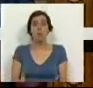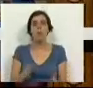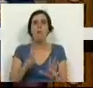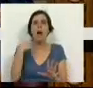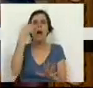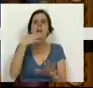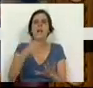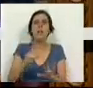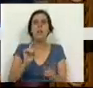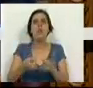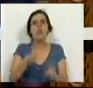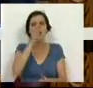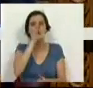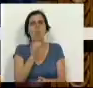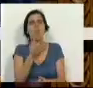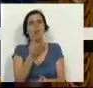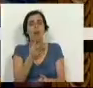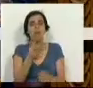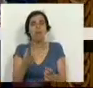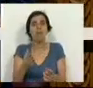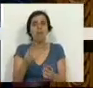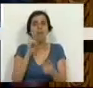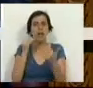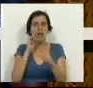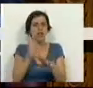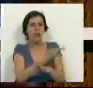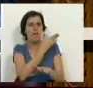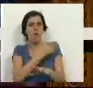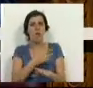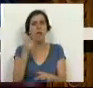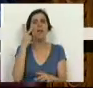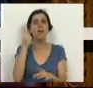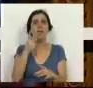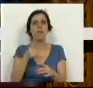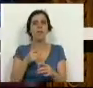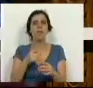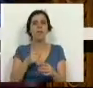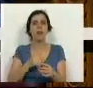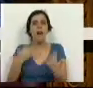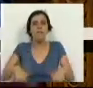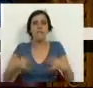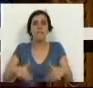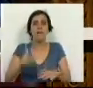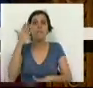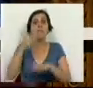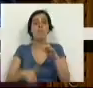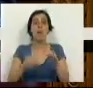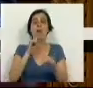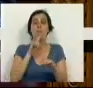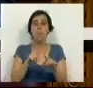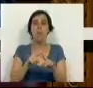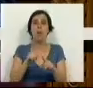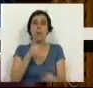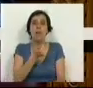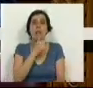que credibilidade nos merece um Governo que, para além de estar a prazo, ainda vive com o coração nas mãos, porque a qualquer altura pode vir